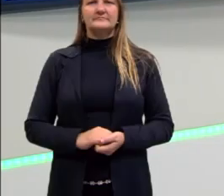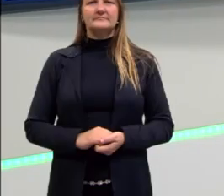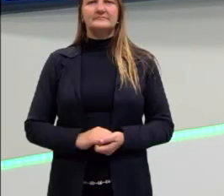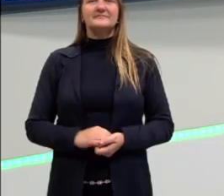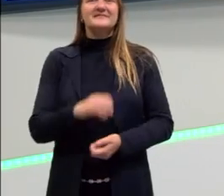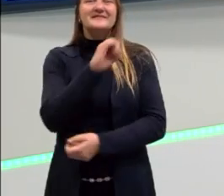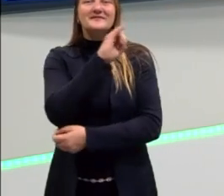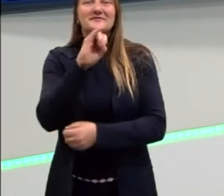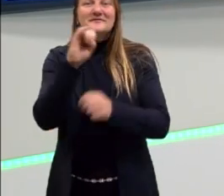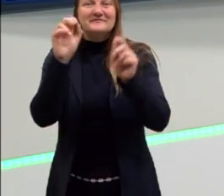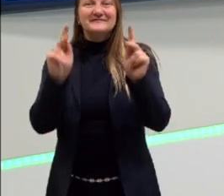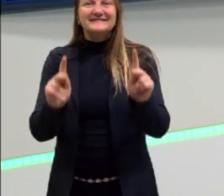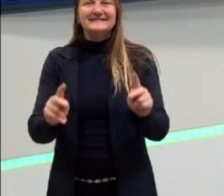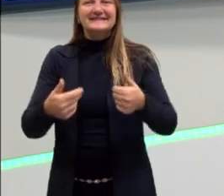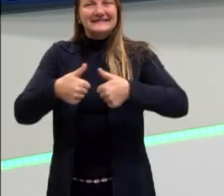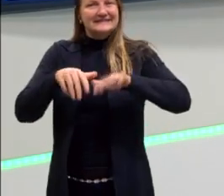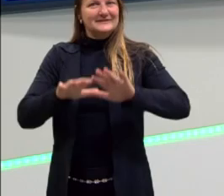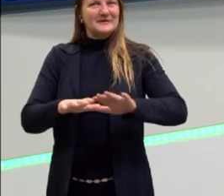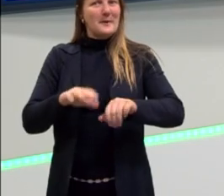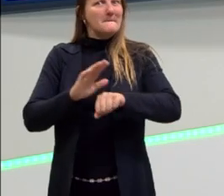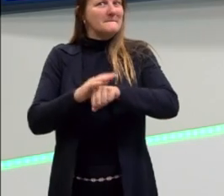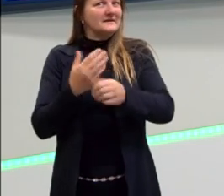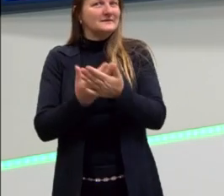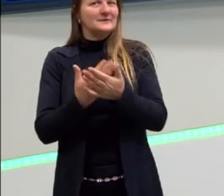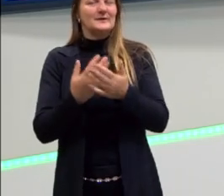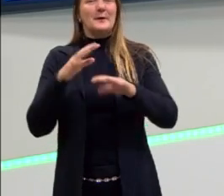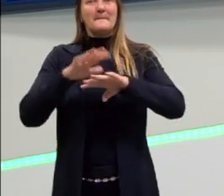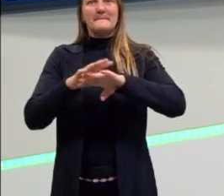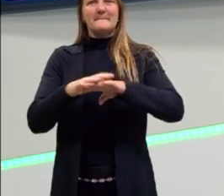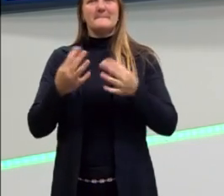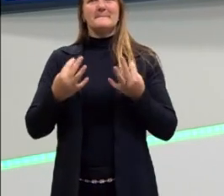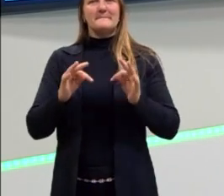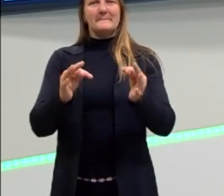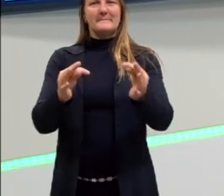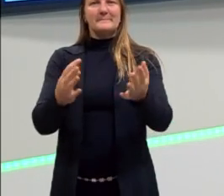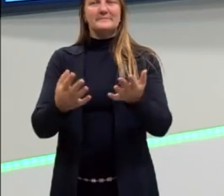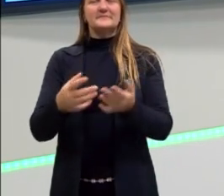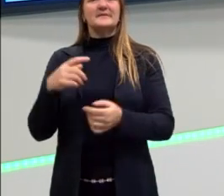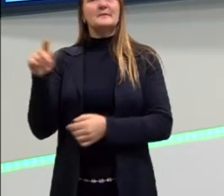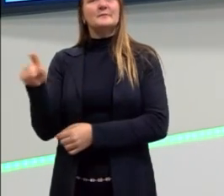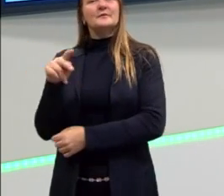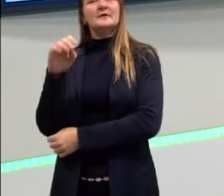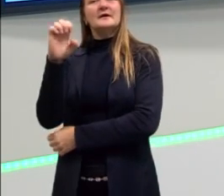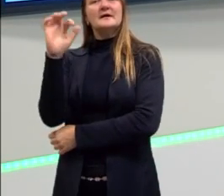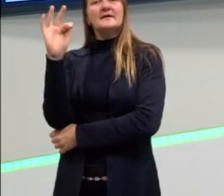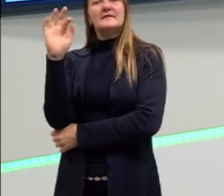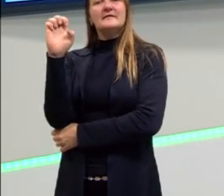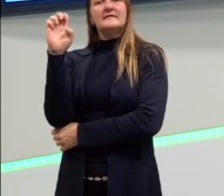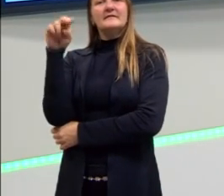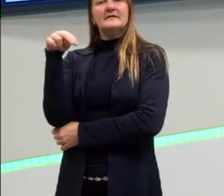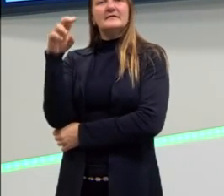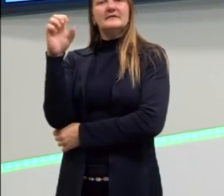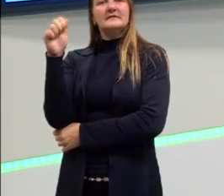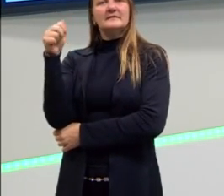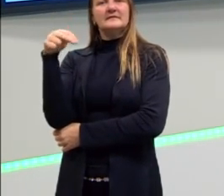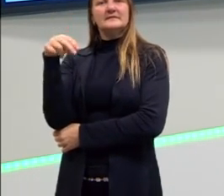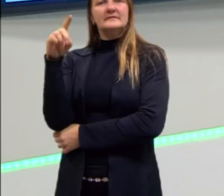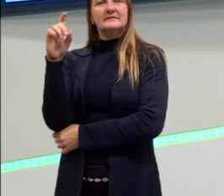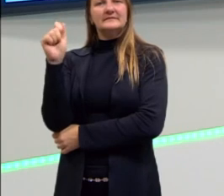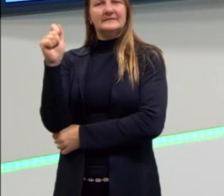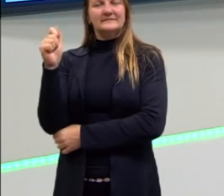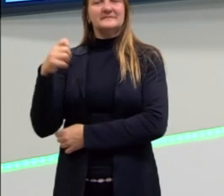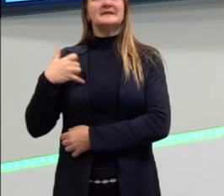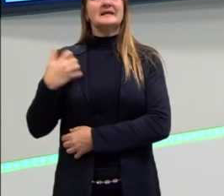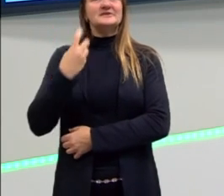oi gente estamos aqui para mais uma aula de matemática eu sou professora Fernanda tenho 25